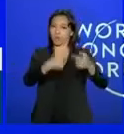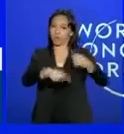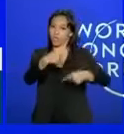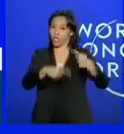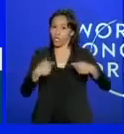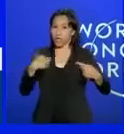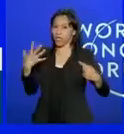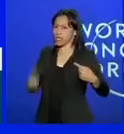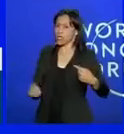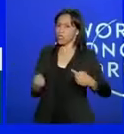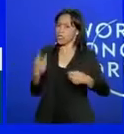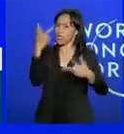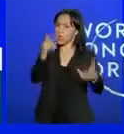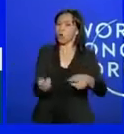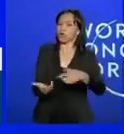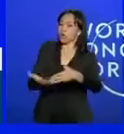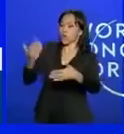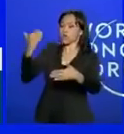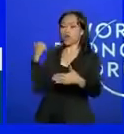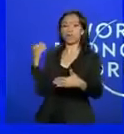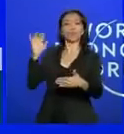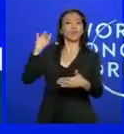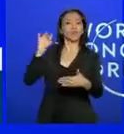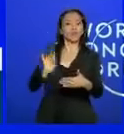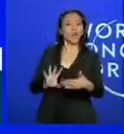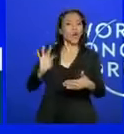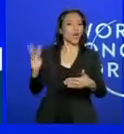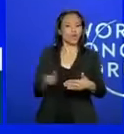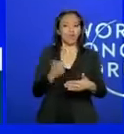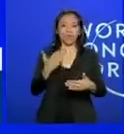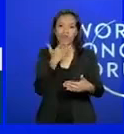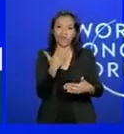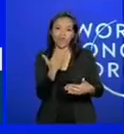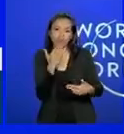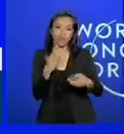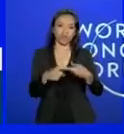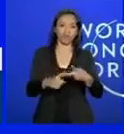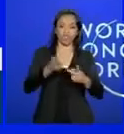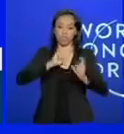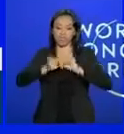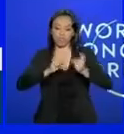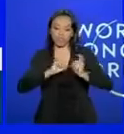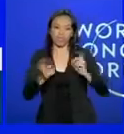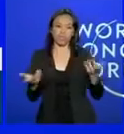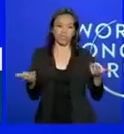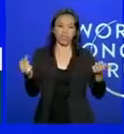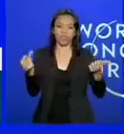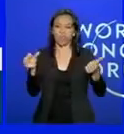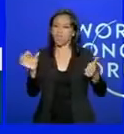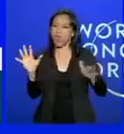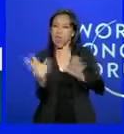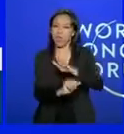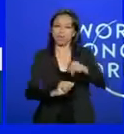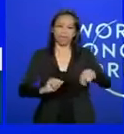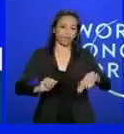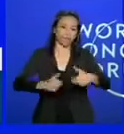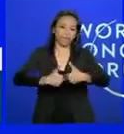que, no passado, apenas geraram ineficiência do Estado e corrupção.